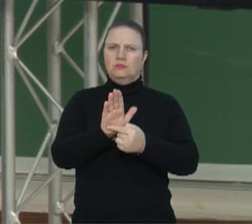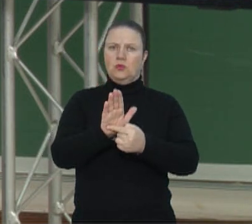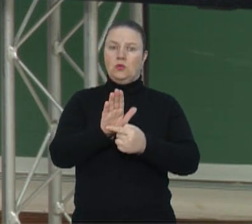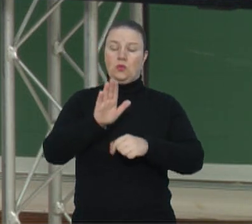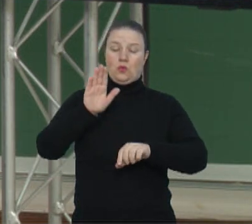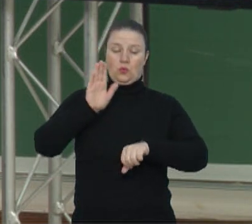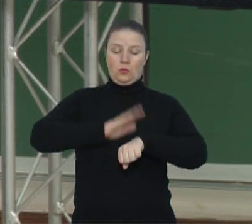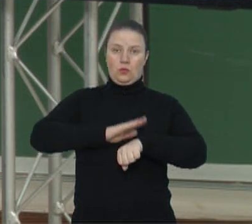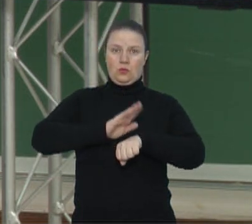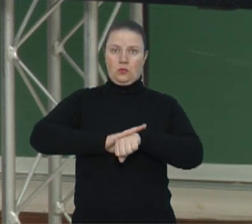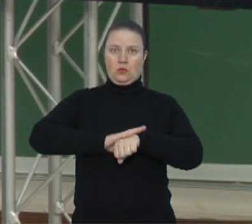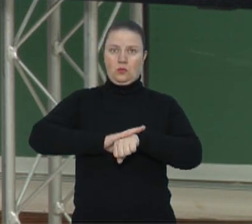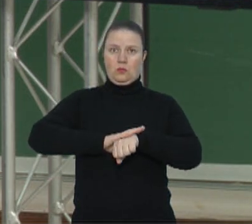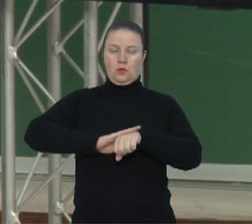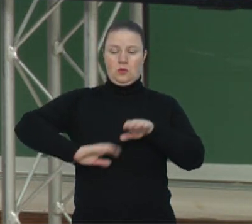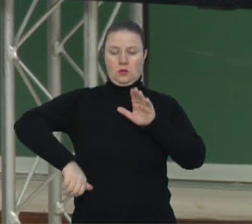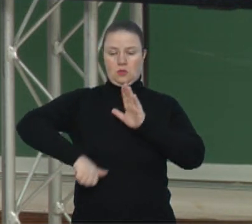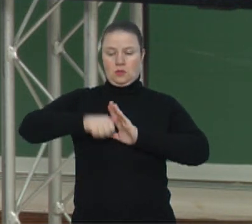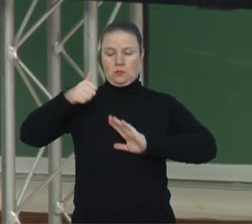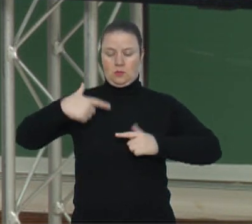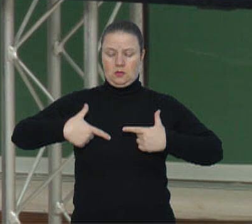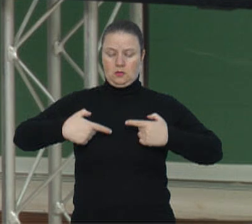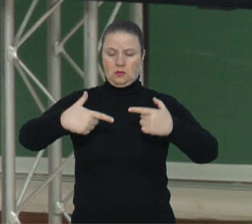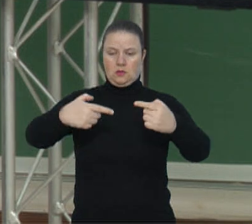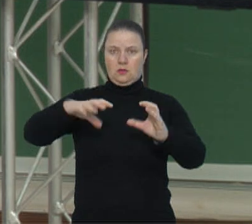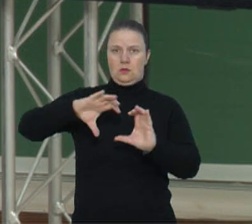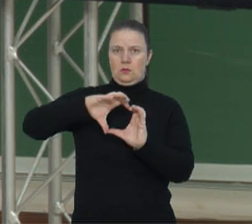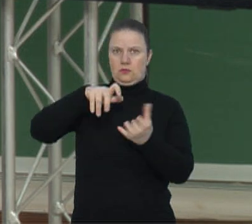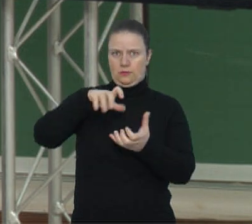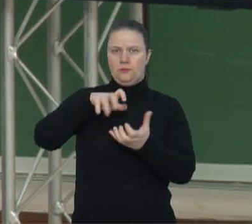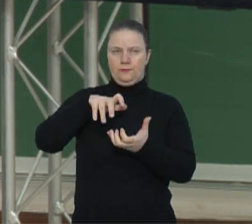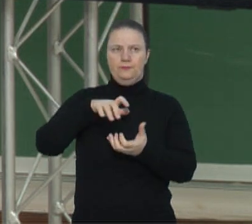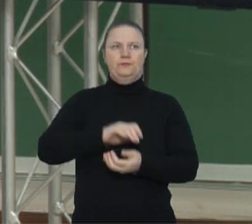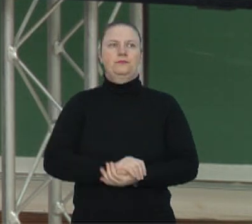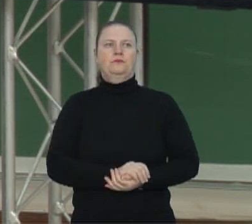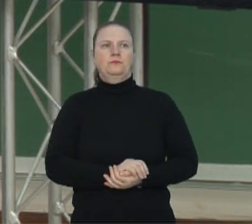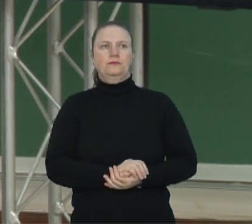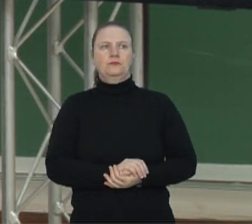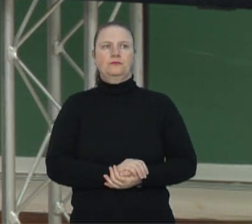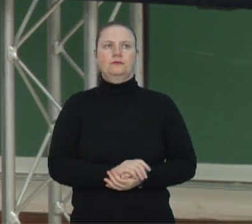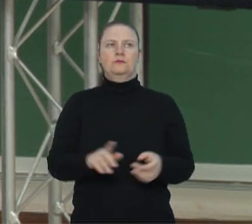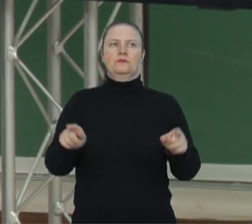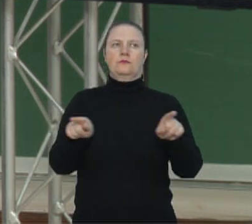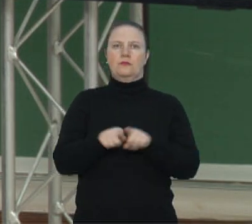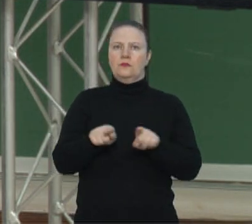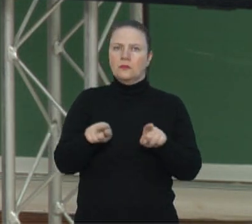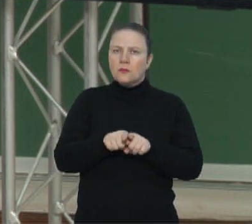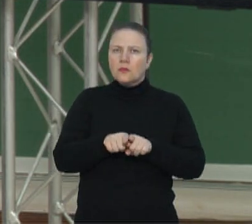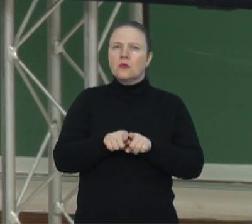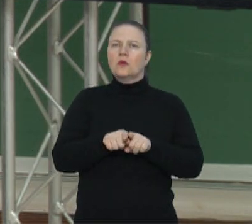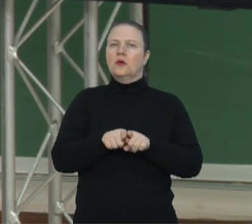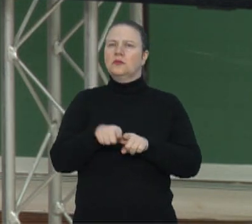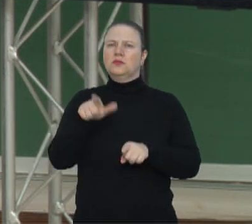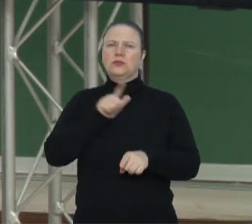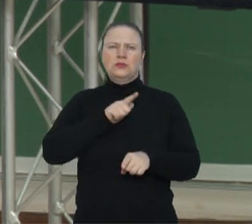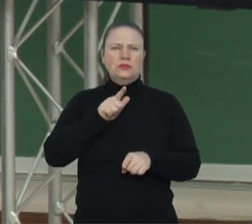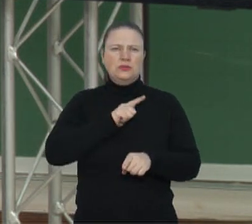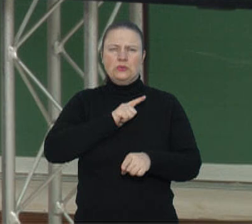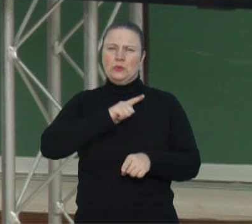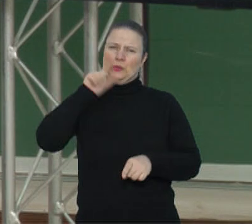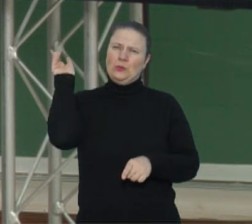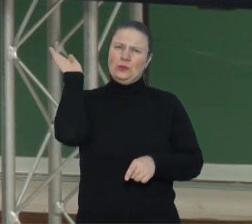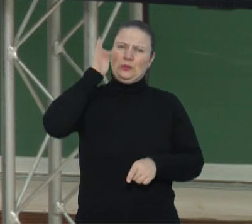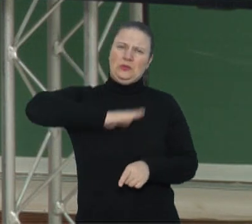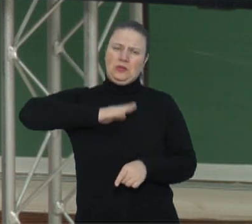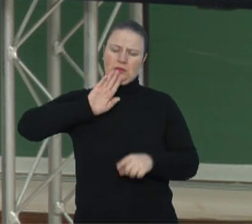Nesse momento de guerra, esses artistas eles vão perceber assim, sobre a irracionalidade e a barbárie humana. Né? Barbárie quer dizer